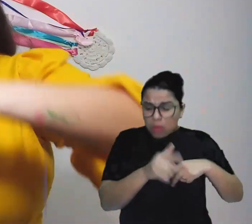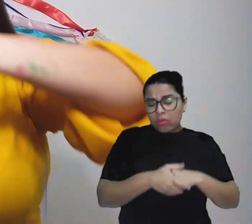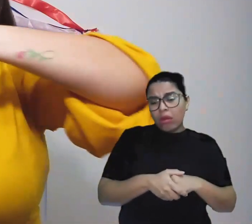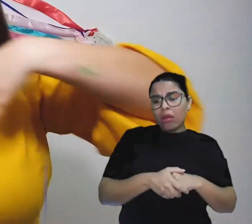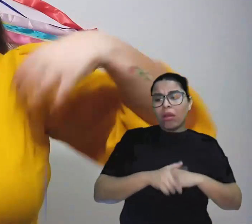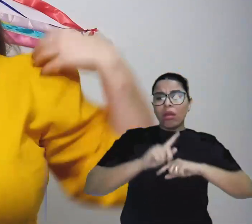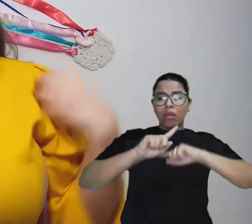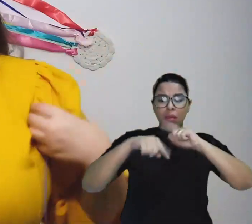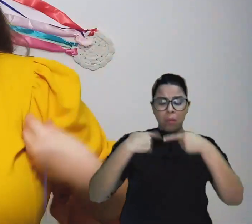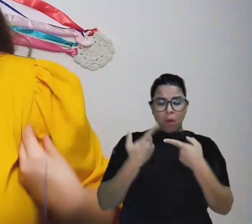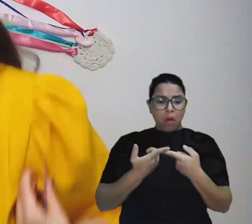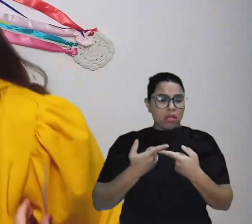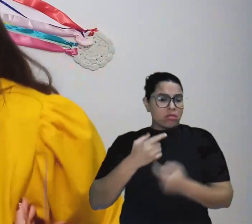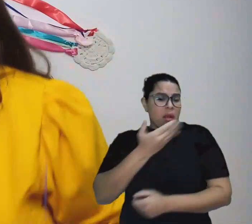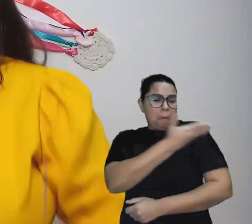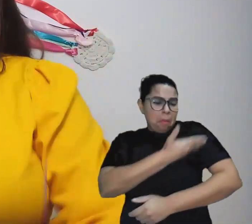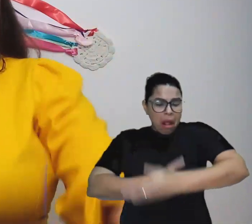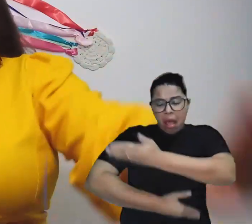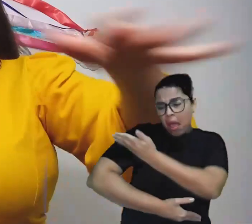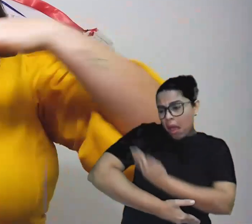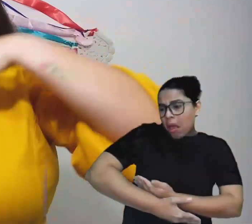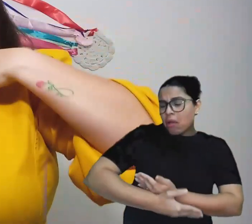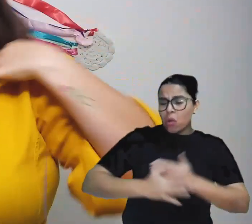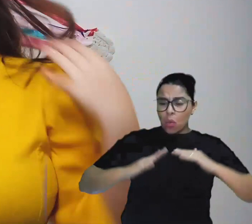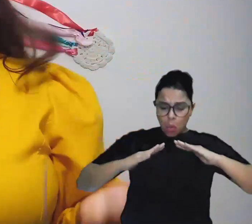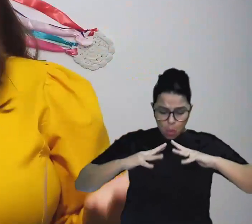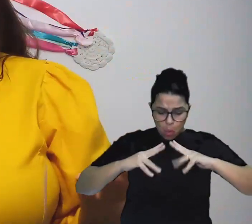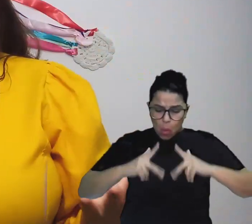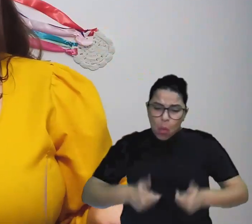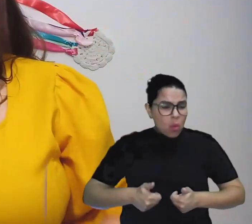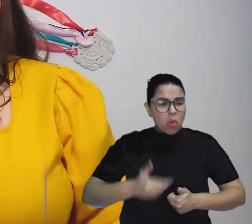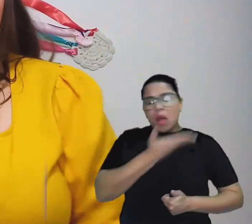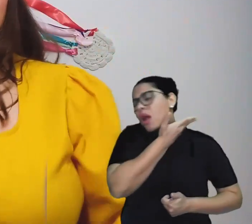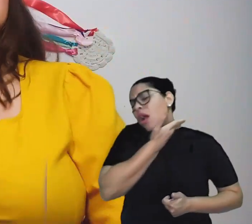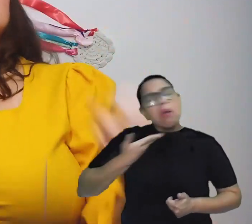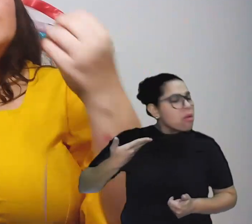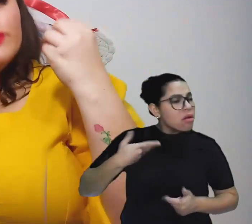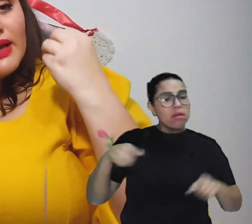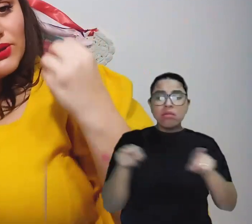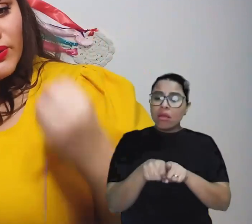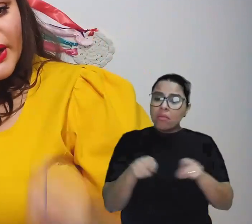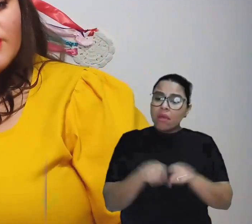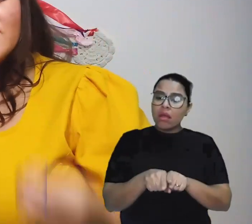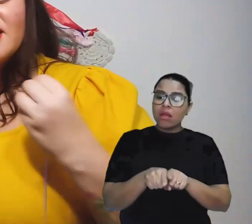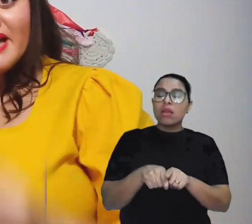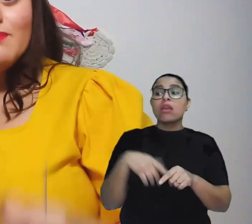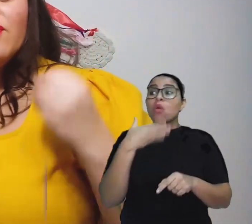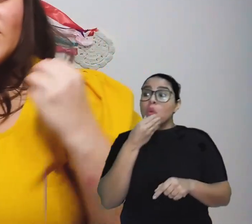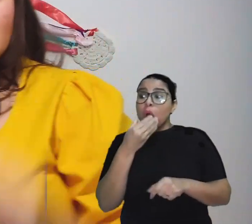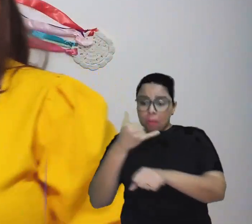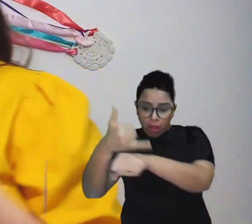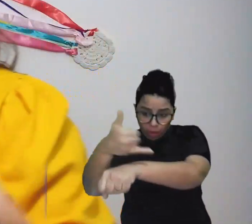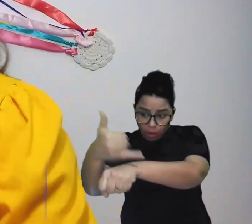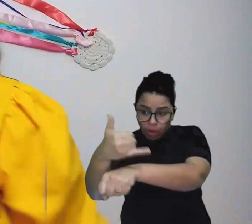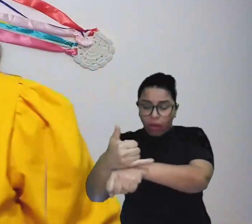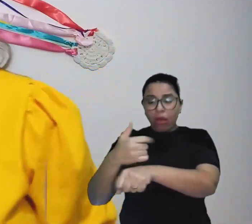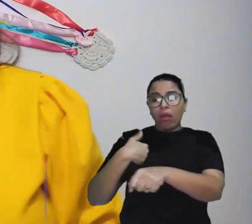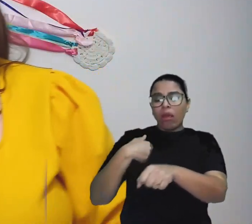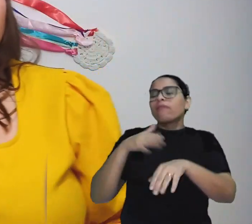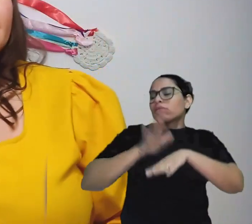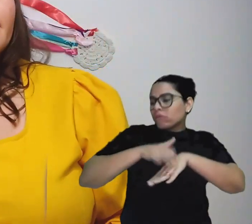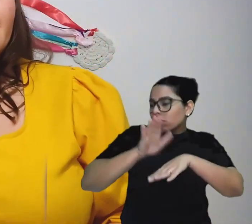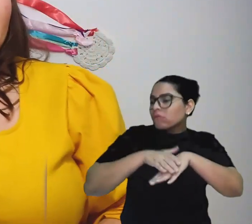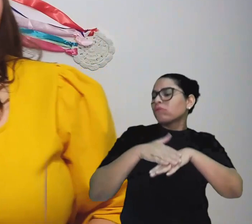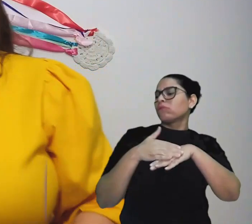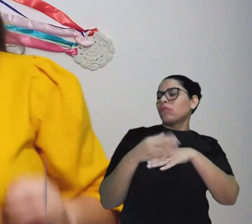cortou depois então meus braços, cortou até minha cabeça. E o latoeiro sempre fazendo membros novos